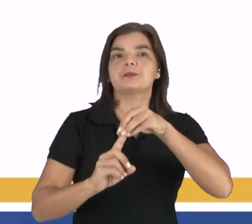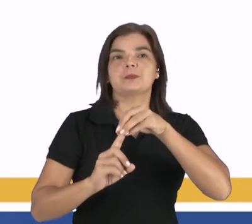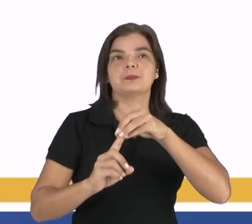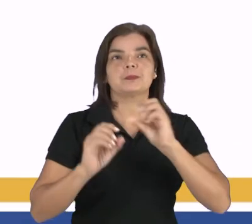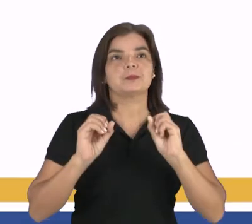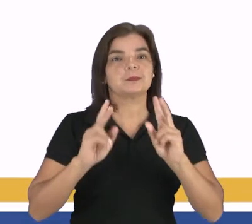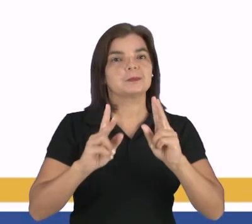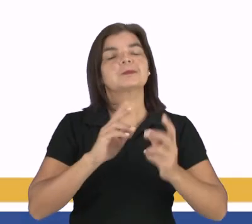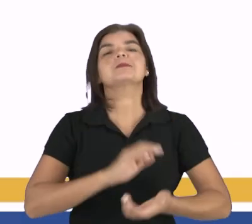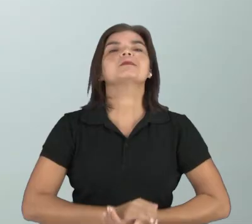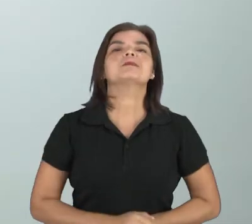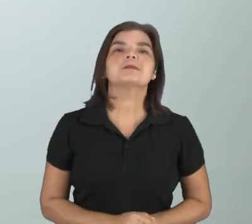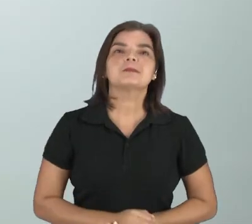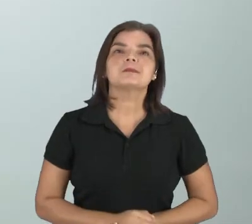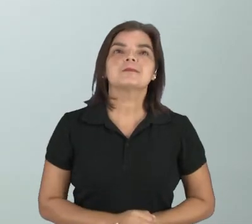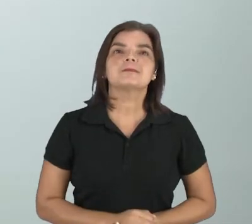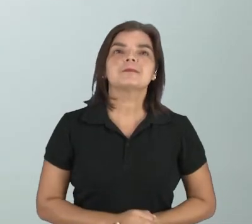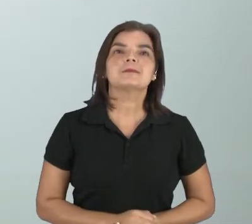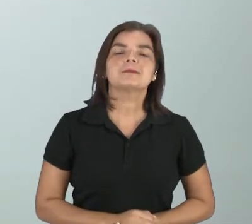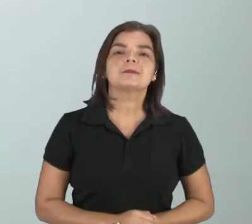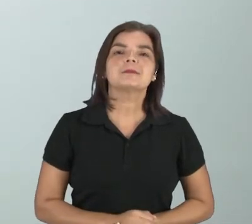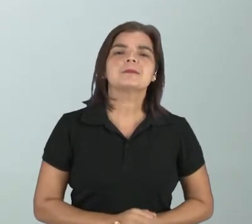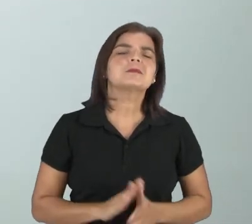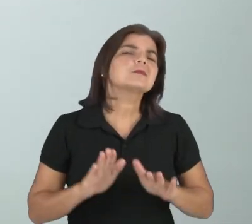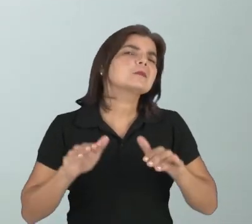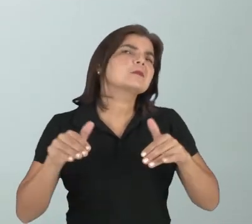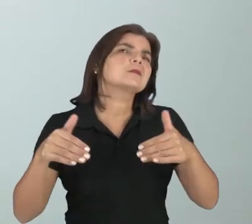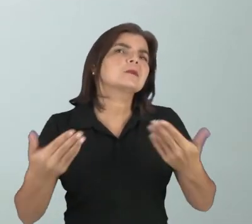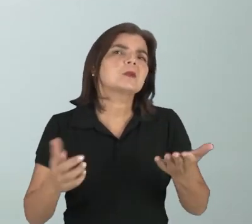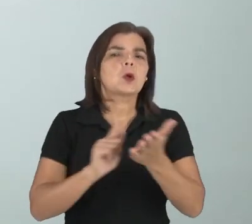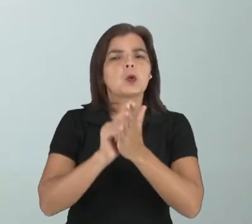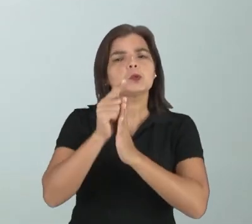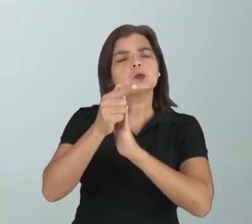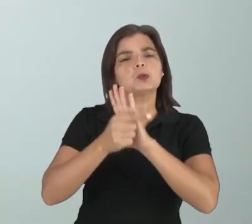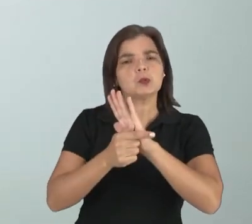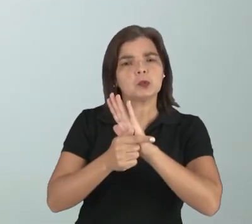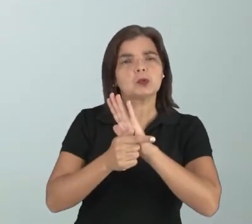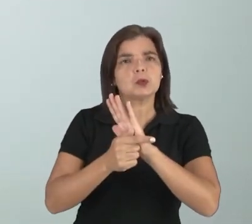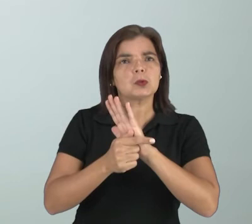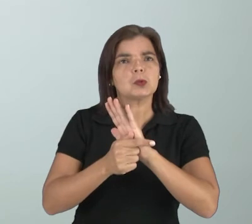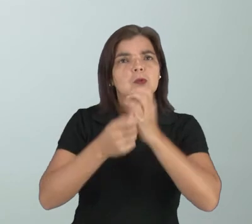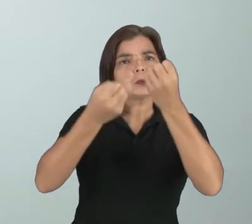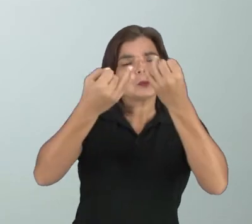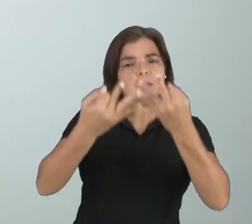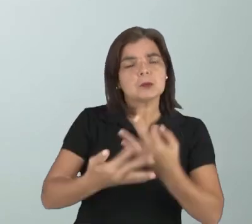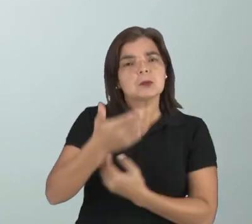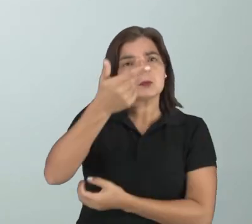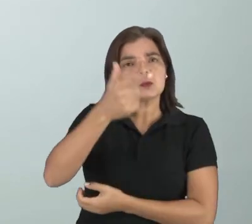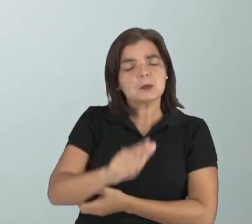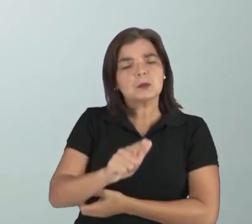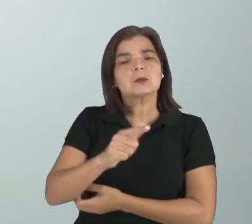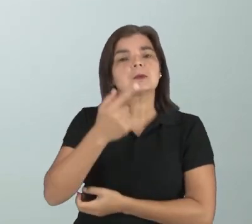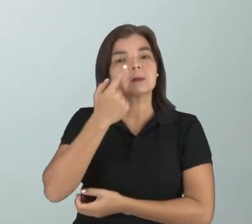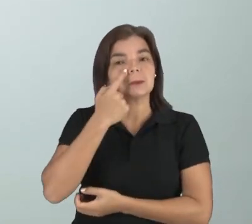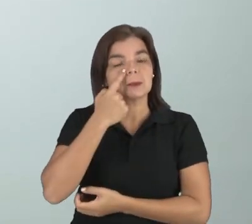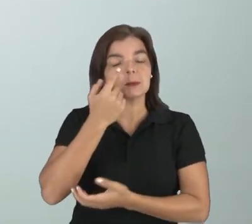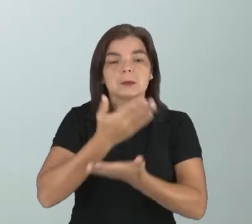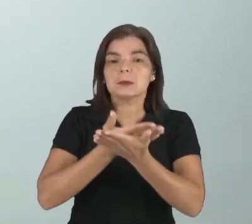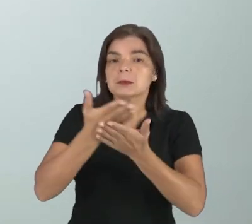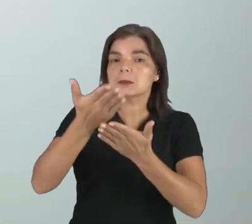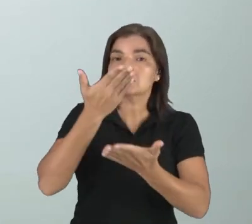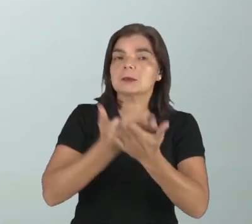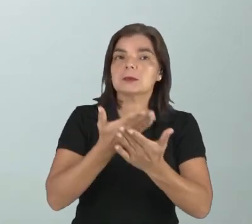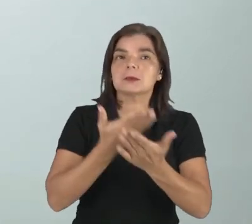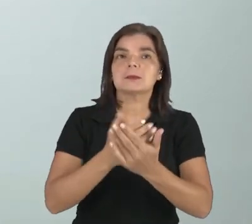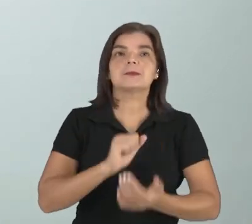intencionalidade, ok, gente? Então, quais são os gêneros argumentativos, citando mais uma vez o que eu falei no início